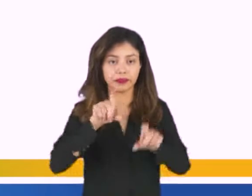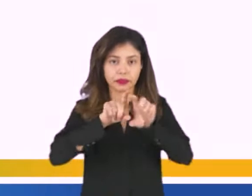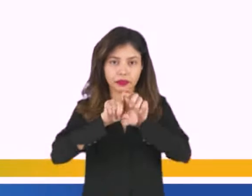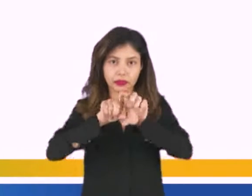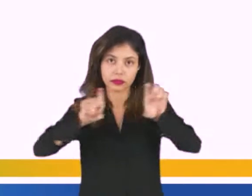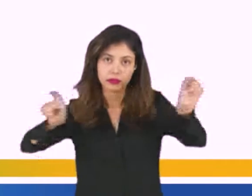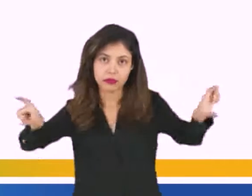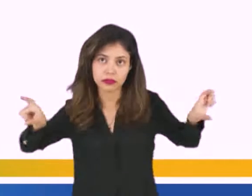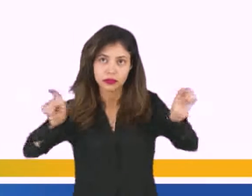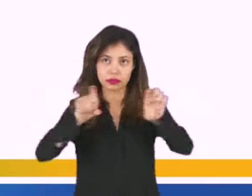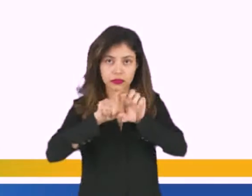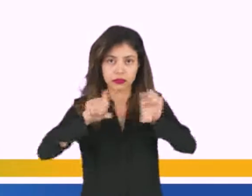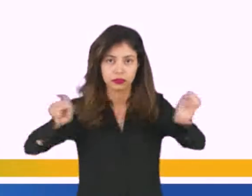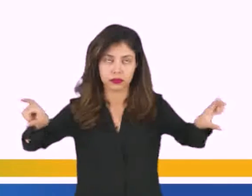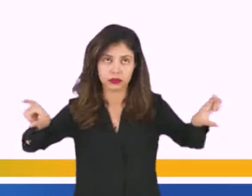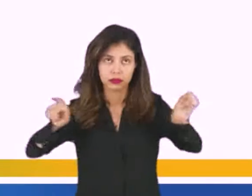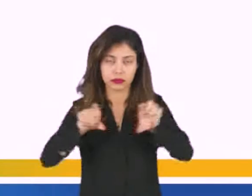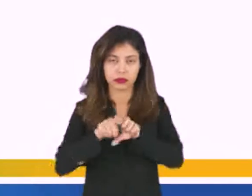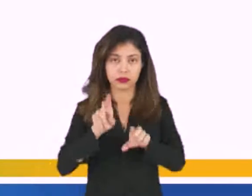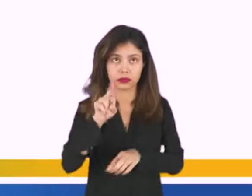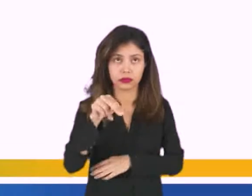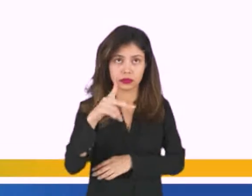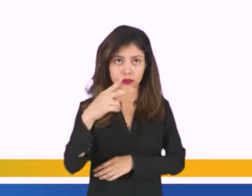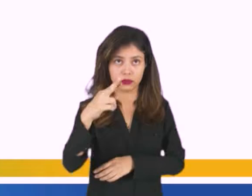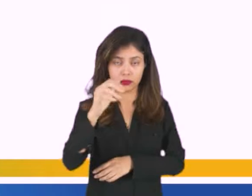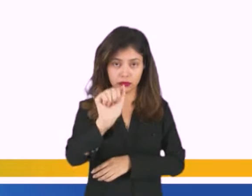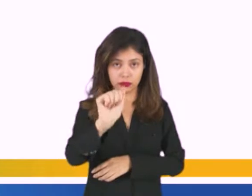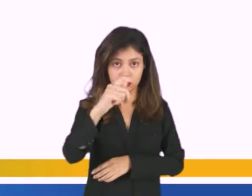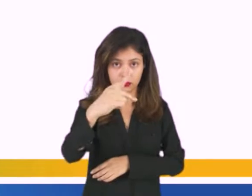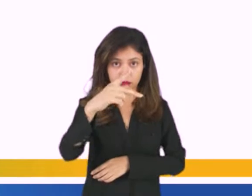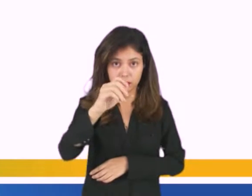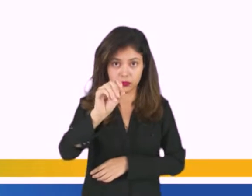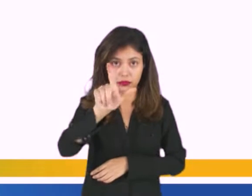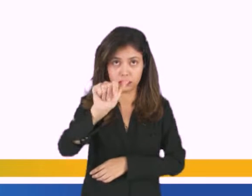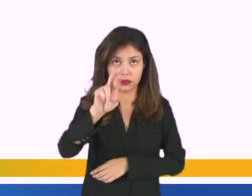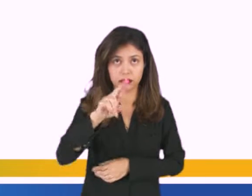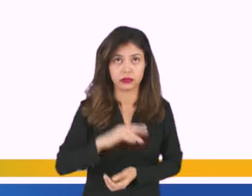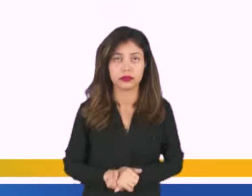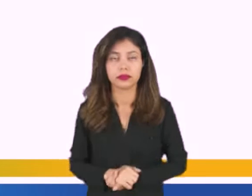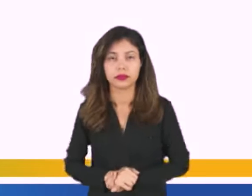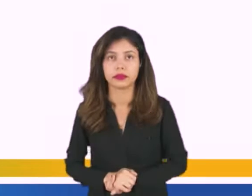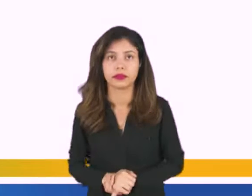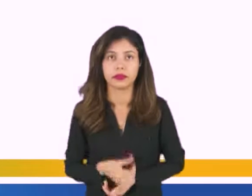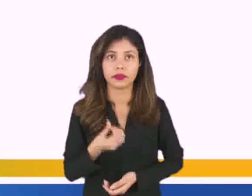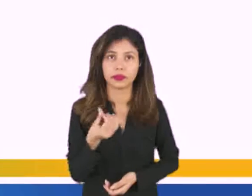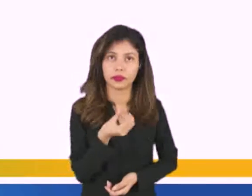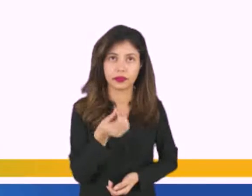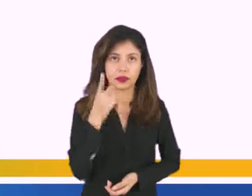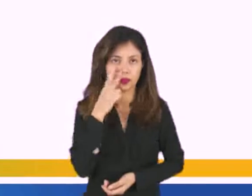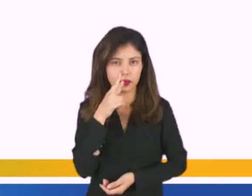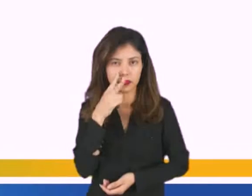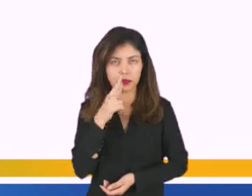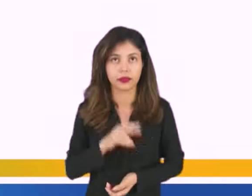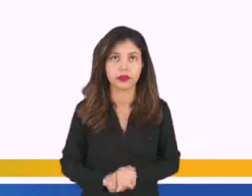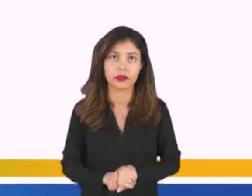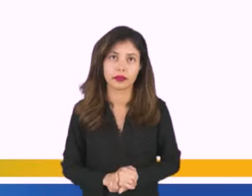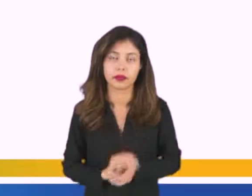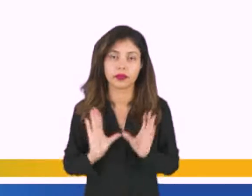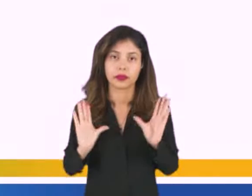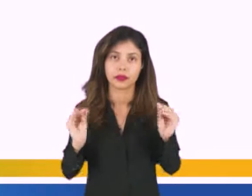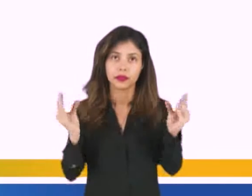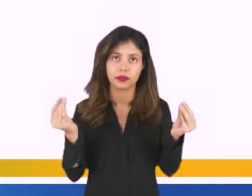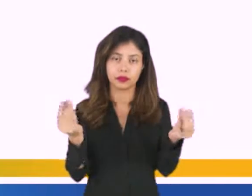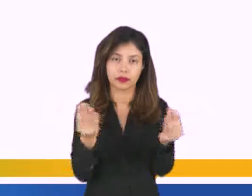cadeia também uniforme, que é apolar. E na número 6, você vê também uma